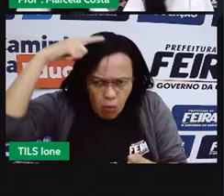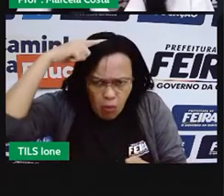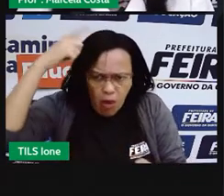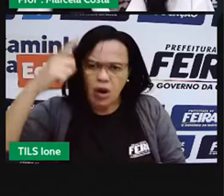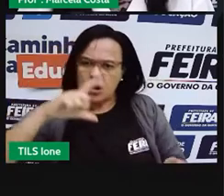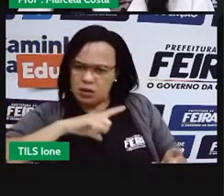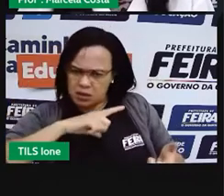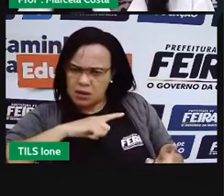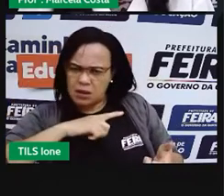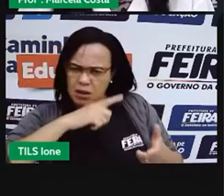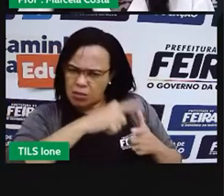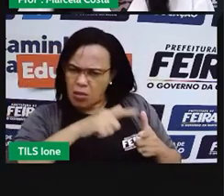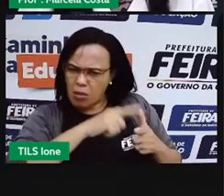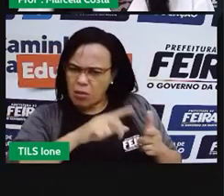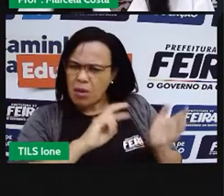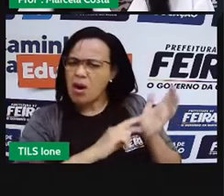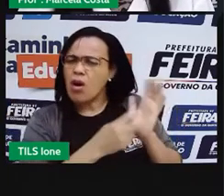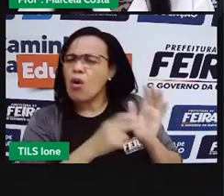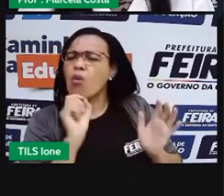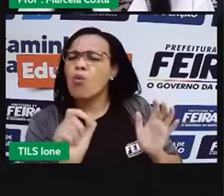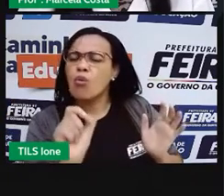pai?